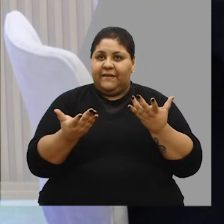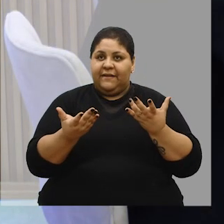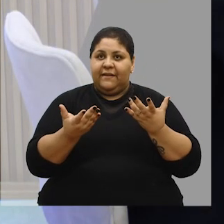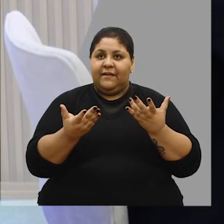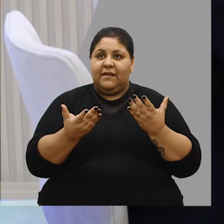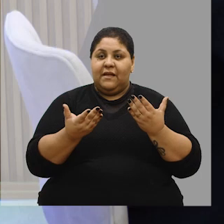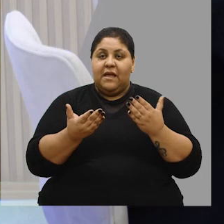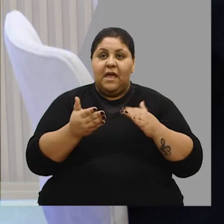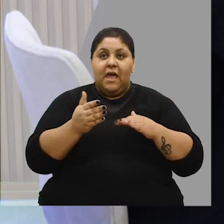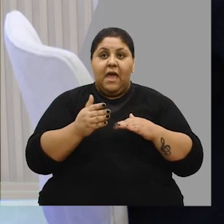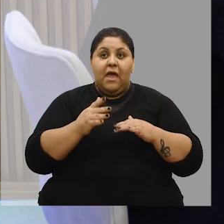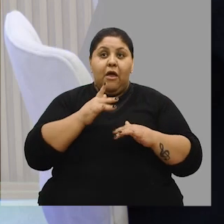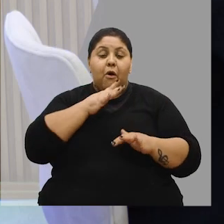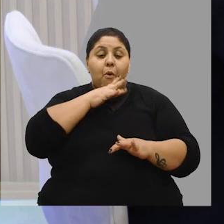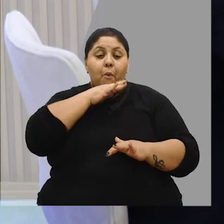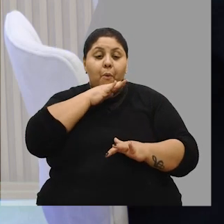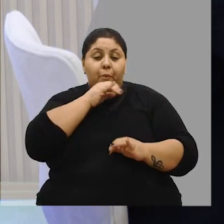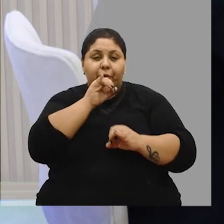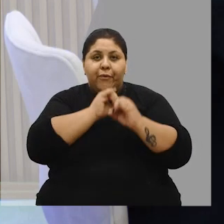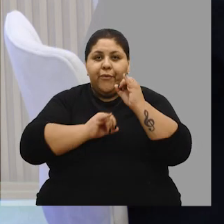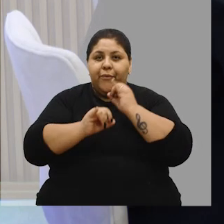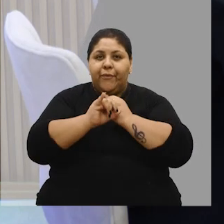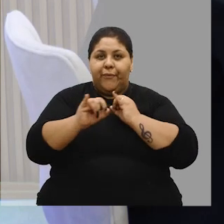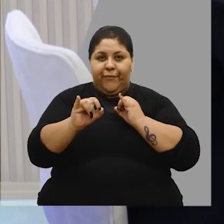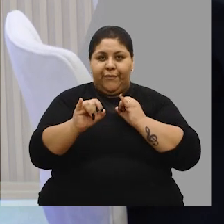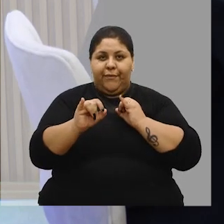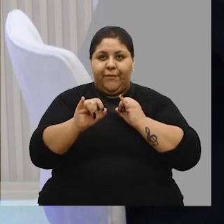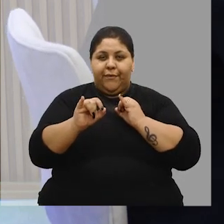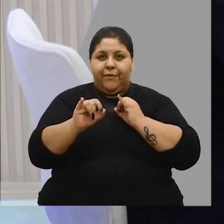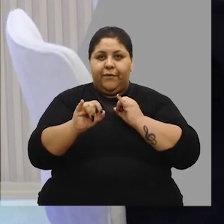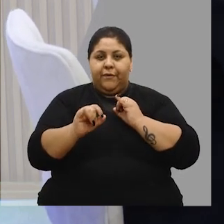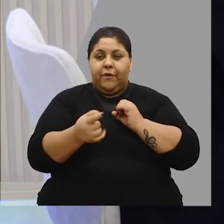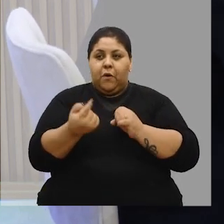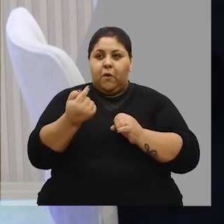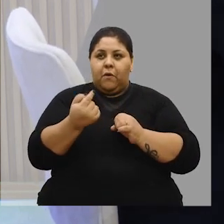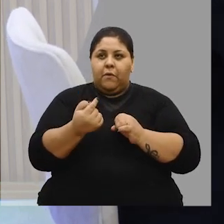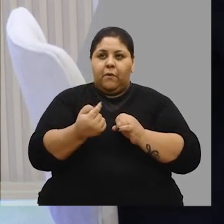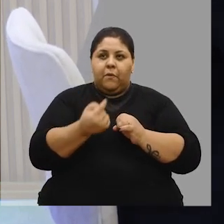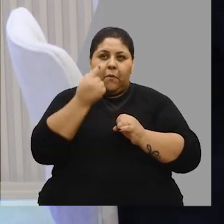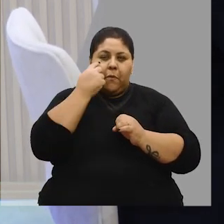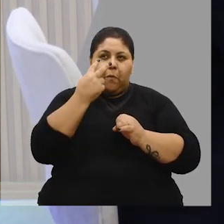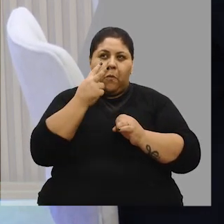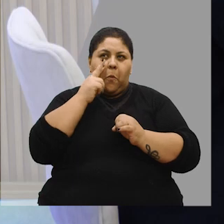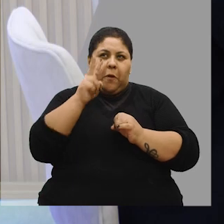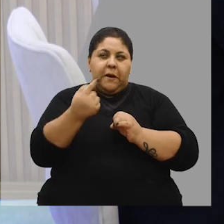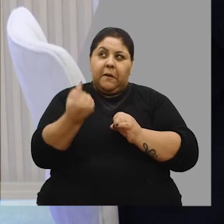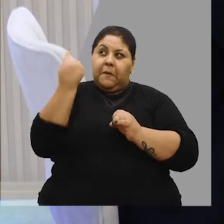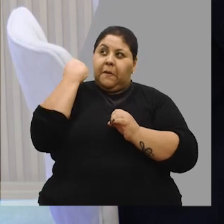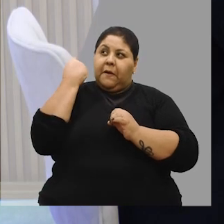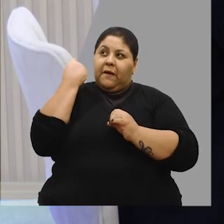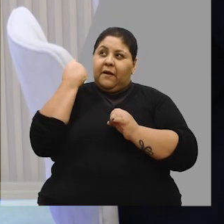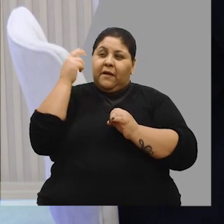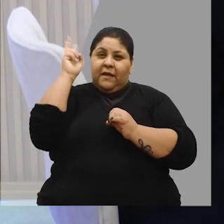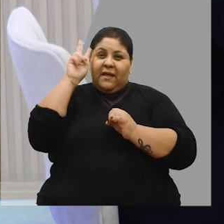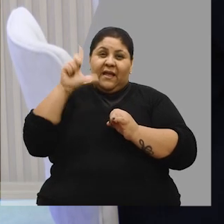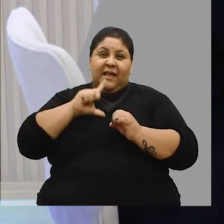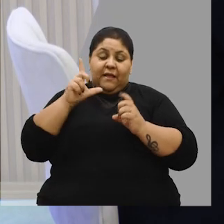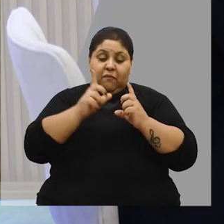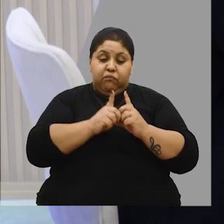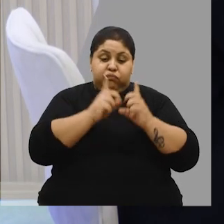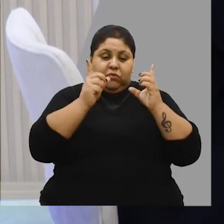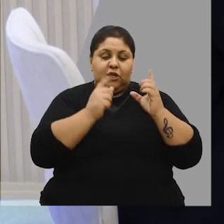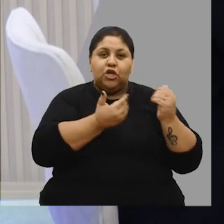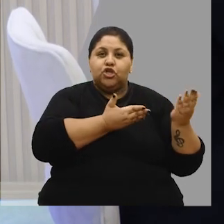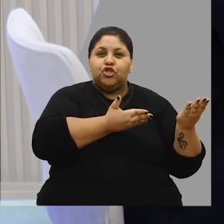da internet. É o mau uso, E a gente tem também olhando pela parte histórica também, um recorte de nós temos uma democracia